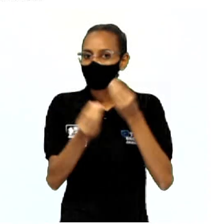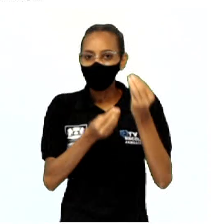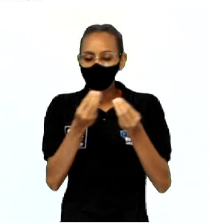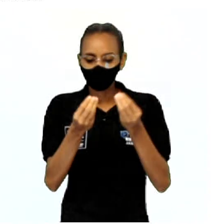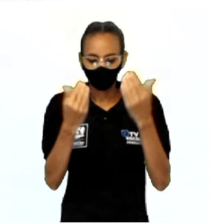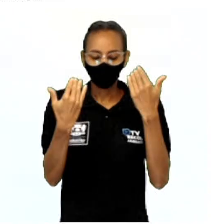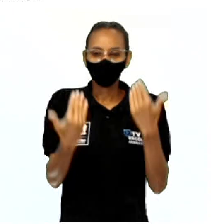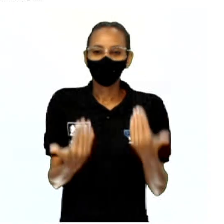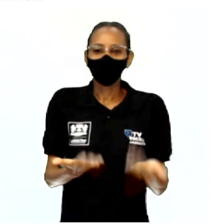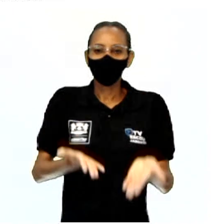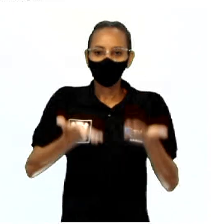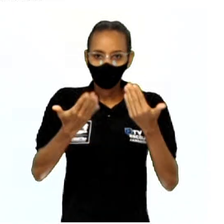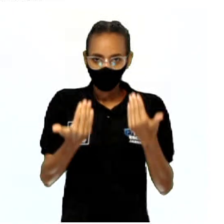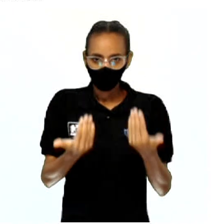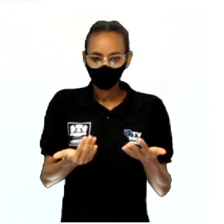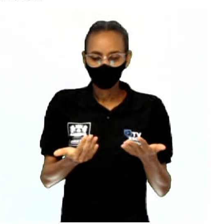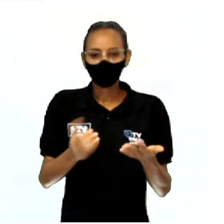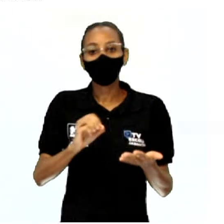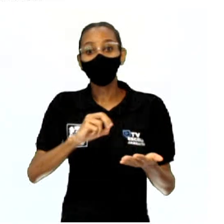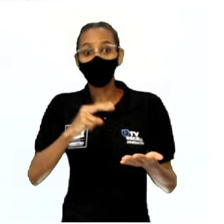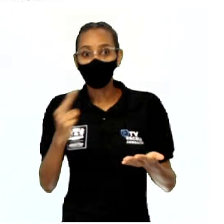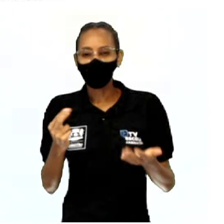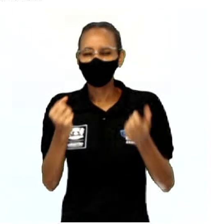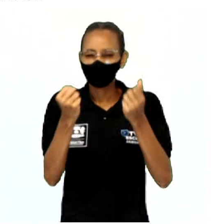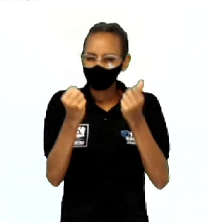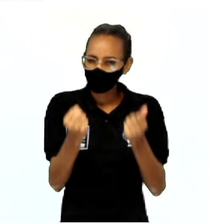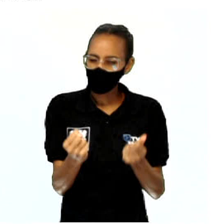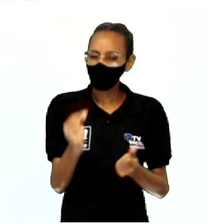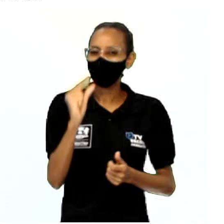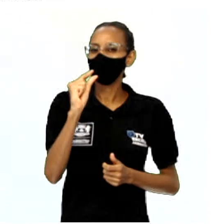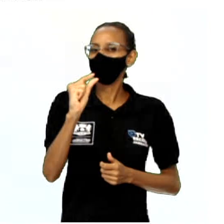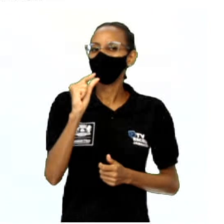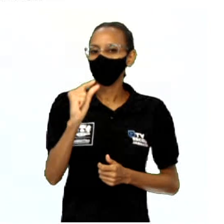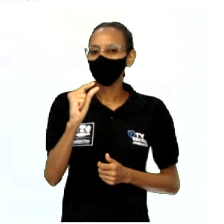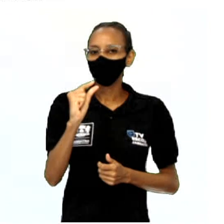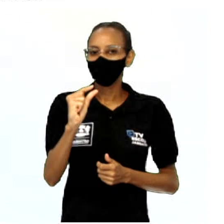leve a moderada, e eles utilizam o